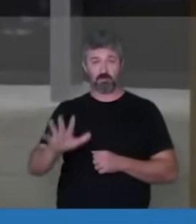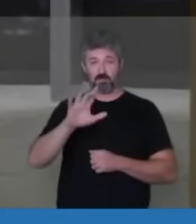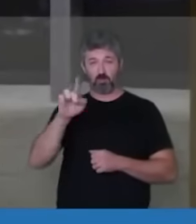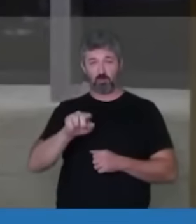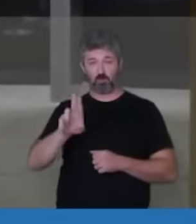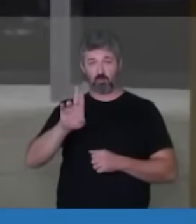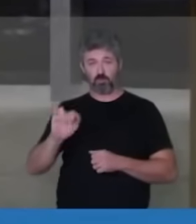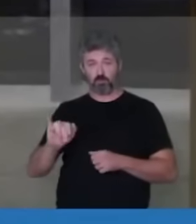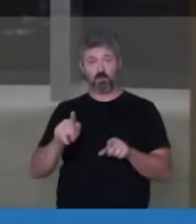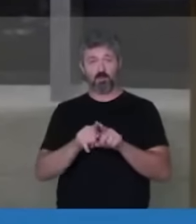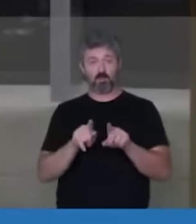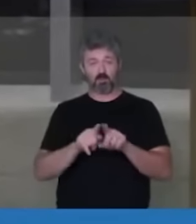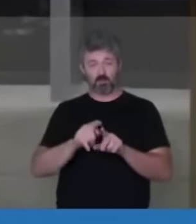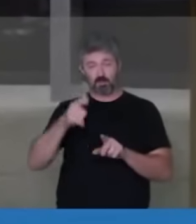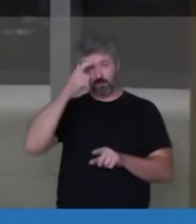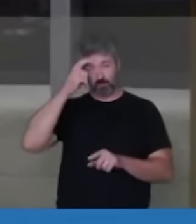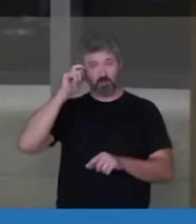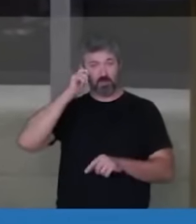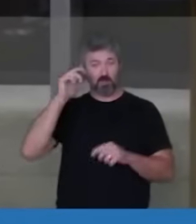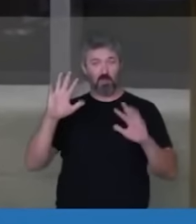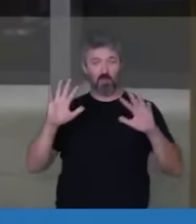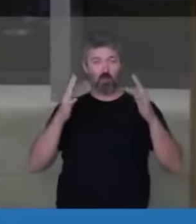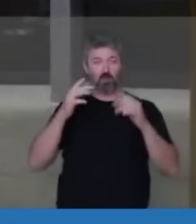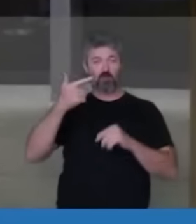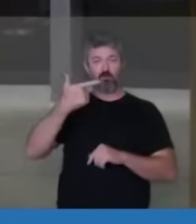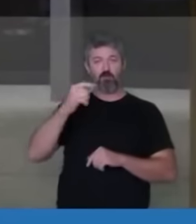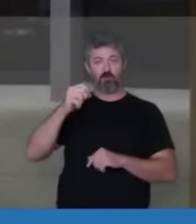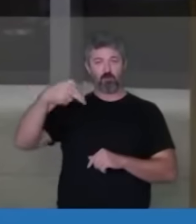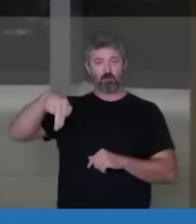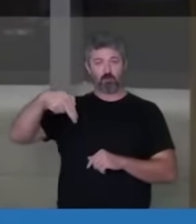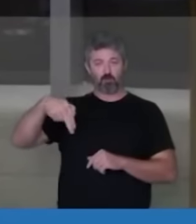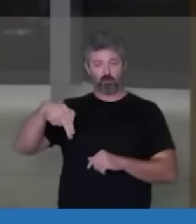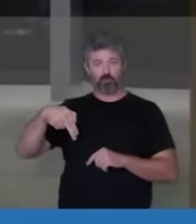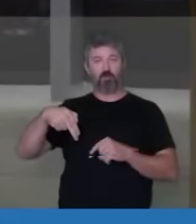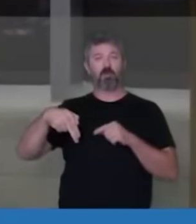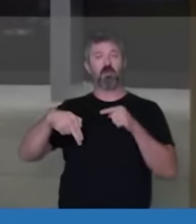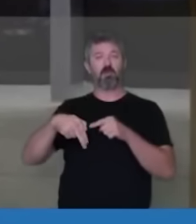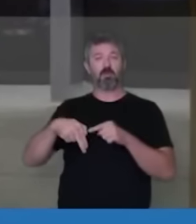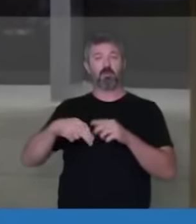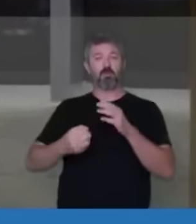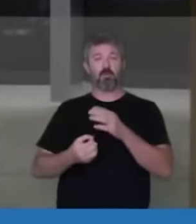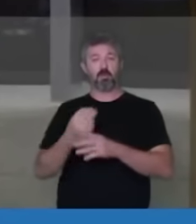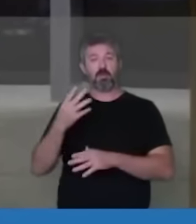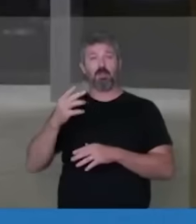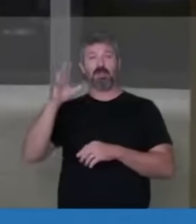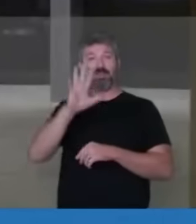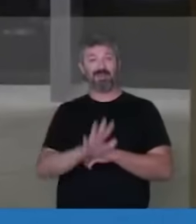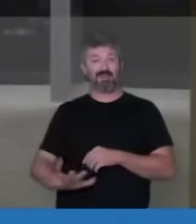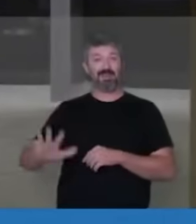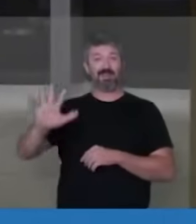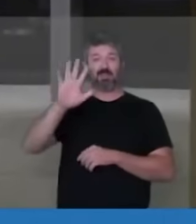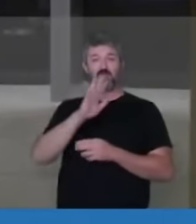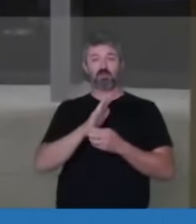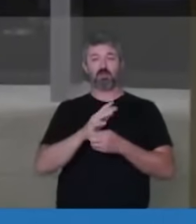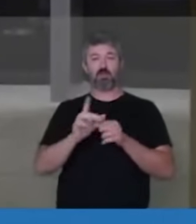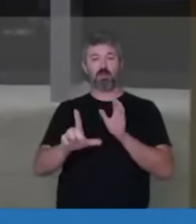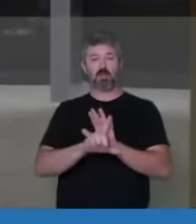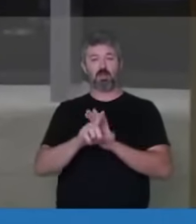da Consciência Negra é comemorado em 20 de novembro, data instituída em âmbito nacional pela